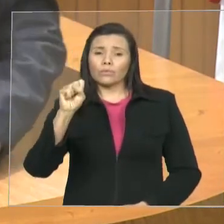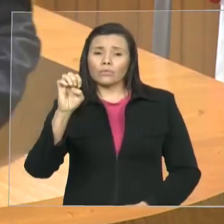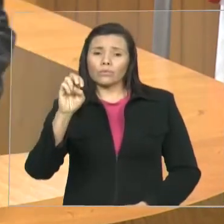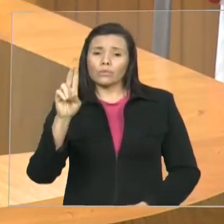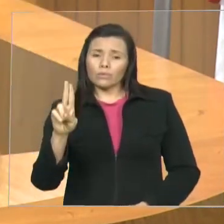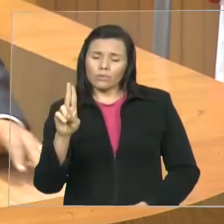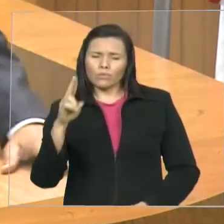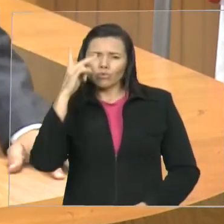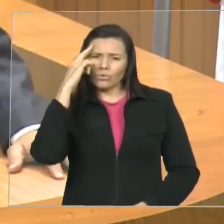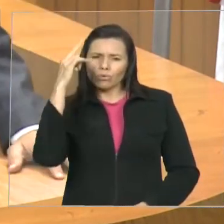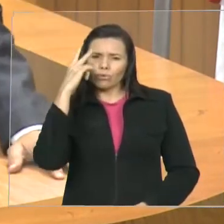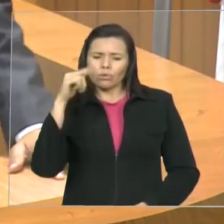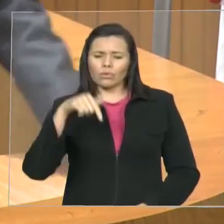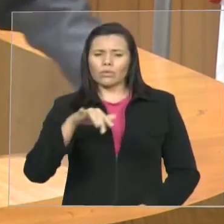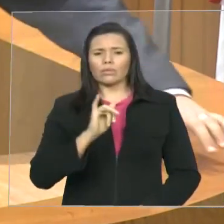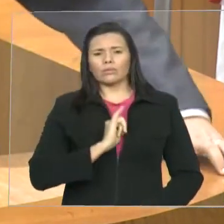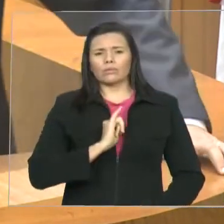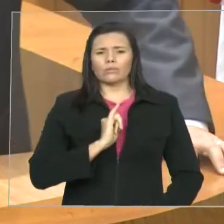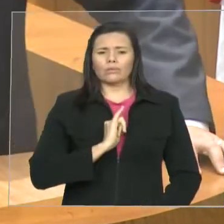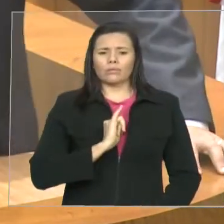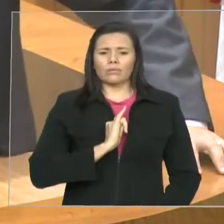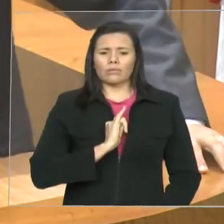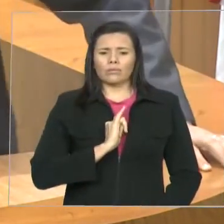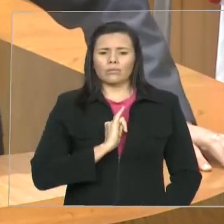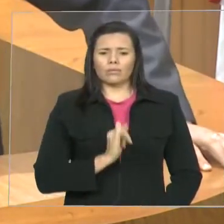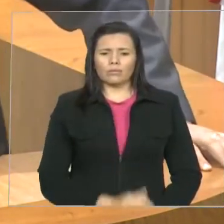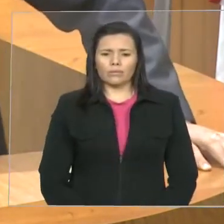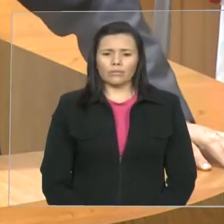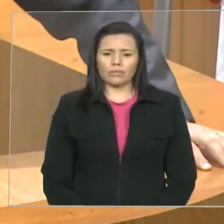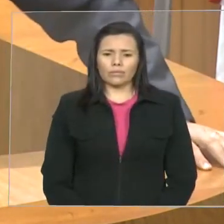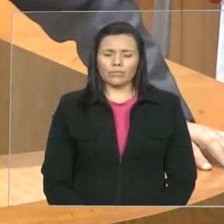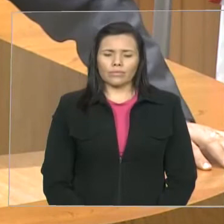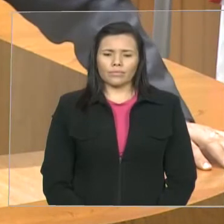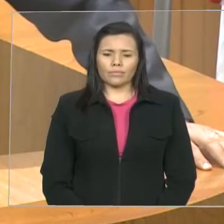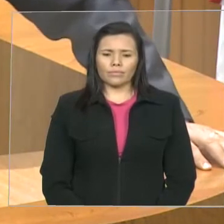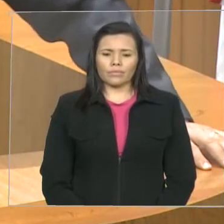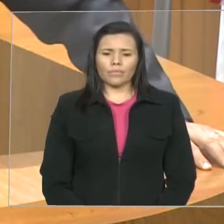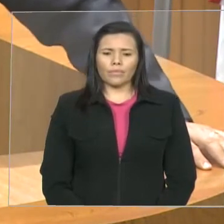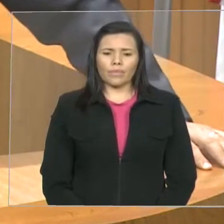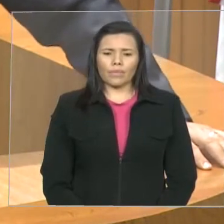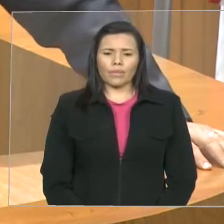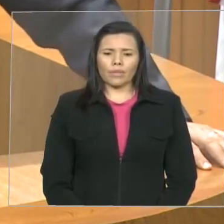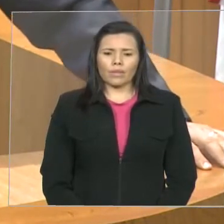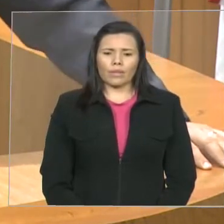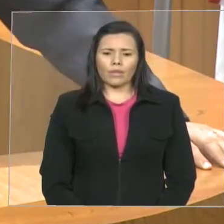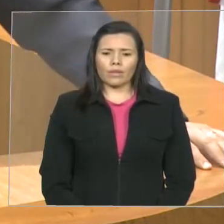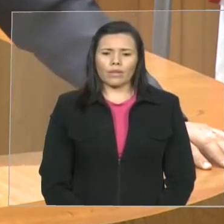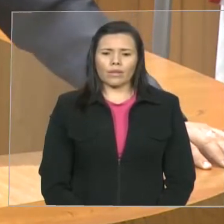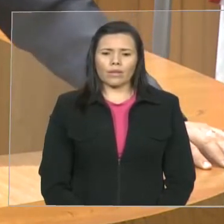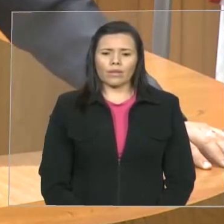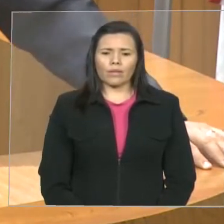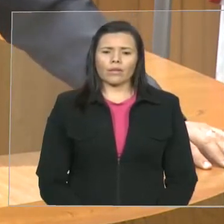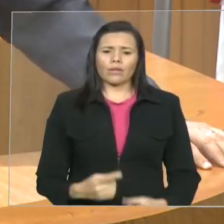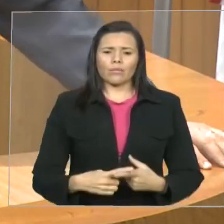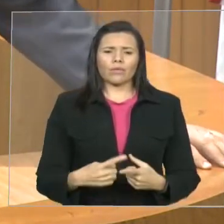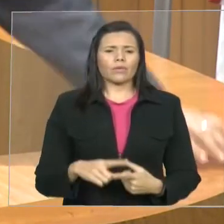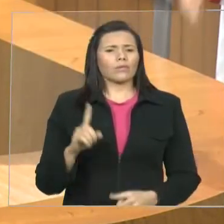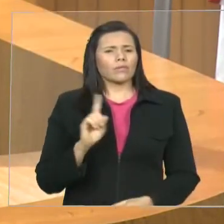que irá fugir dessa concentração das casas de cultura aqui em São